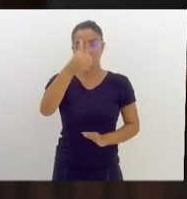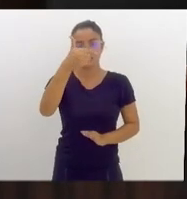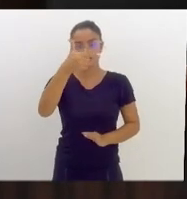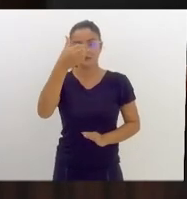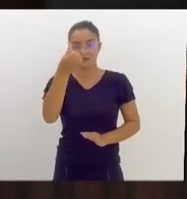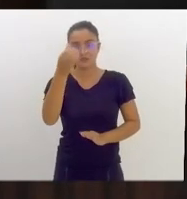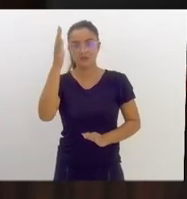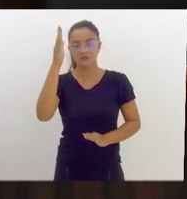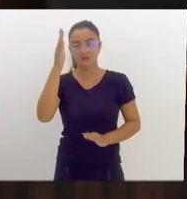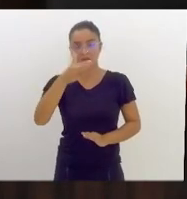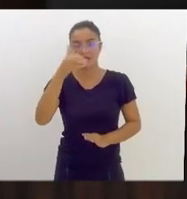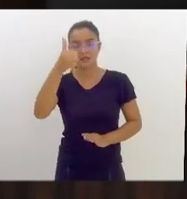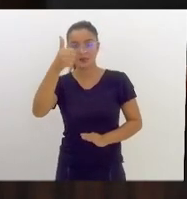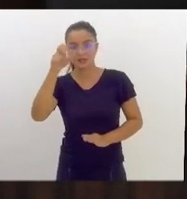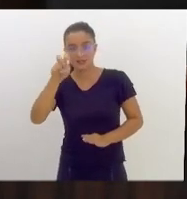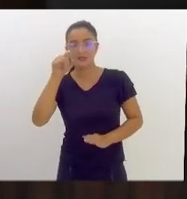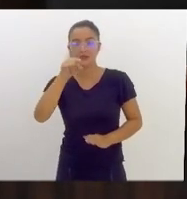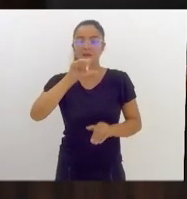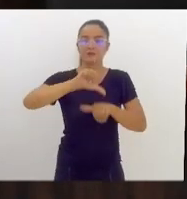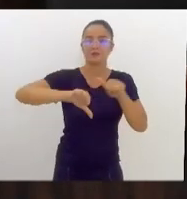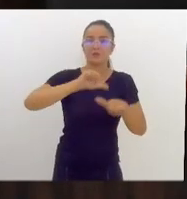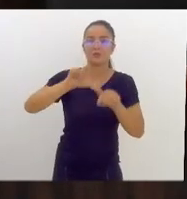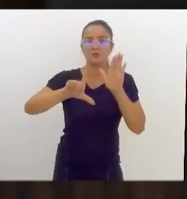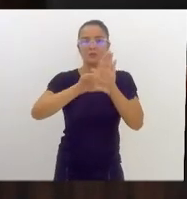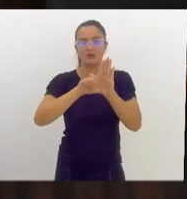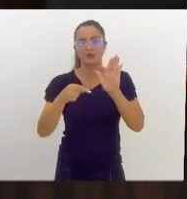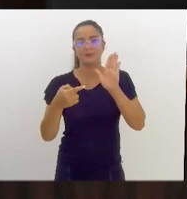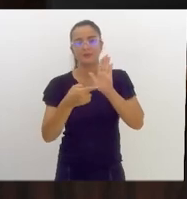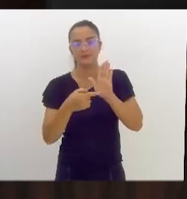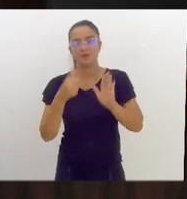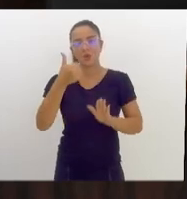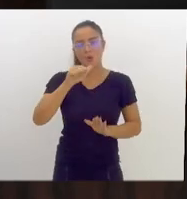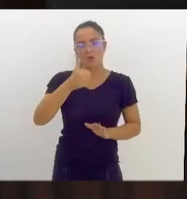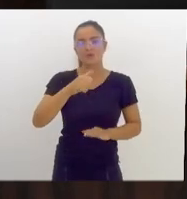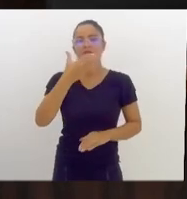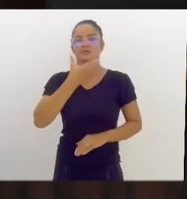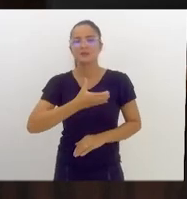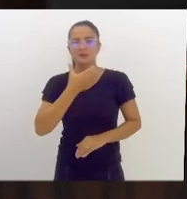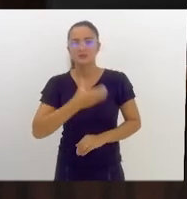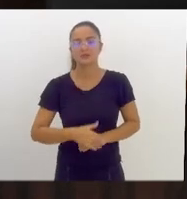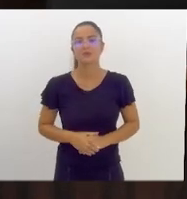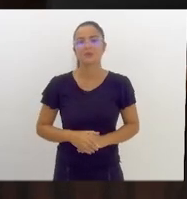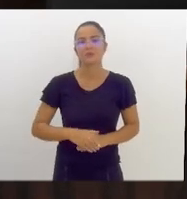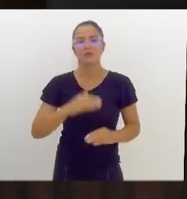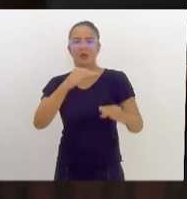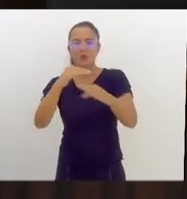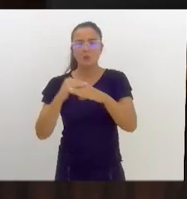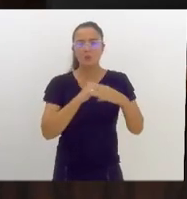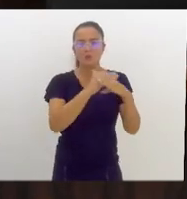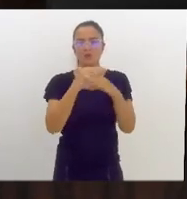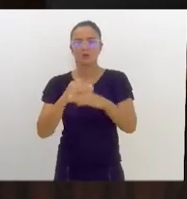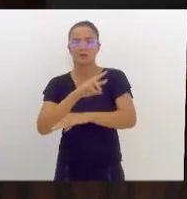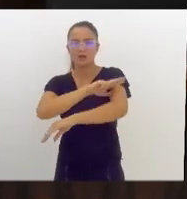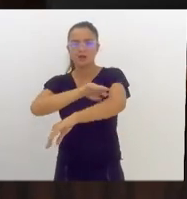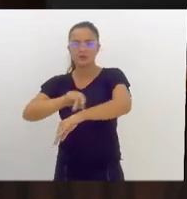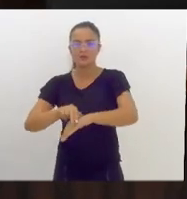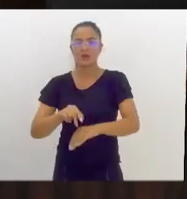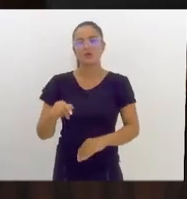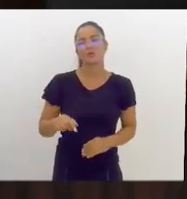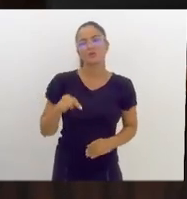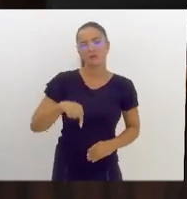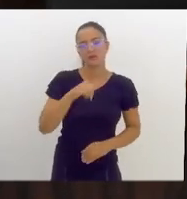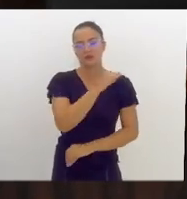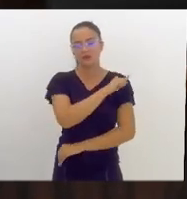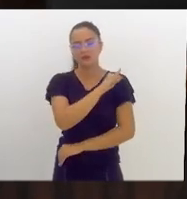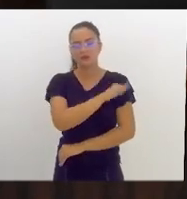de dezembro de 2015, que institui o Plano Estadual de Promoção de Igualdade Racial no Estado do Rio de Janeiro. Em discussão, não havendo o que querer discutir,